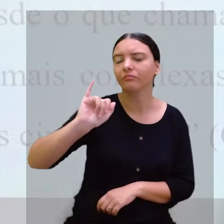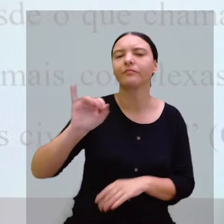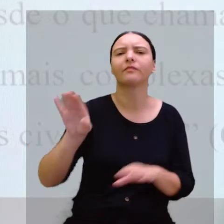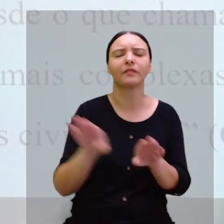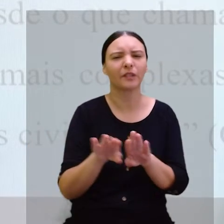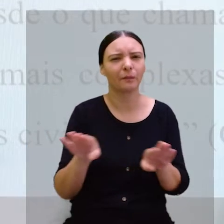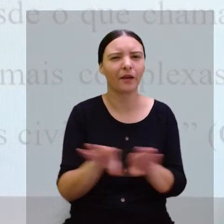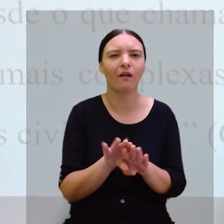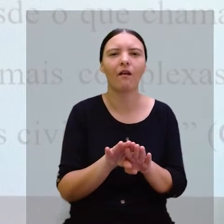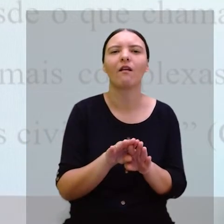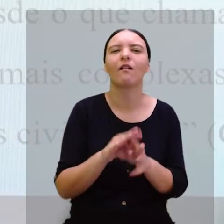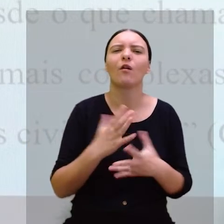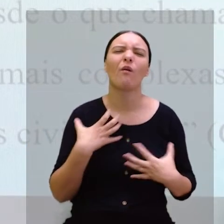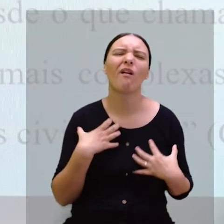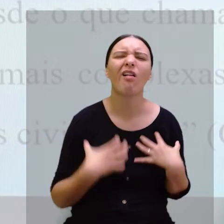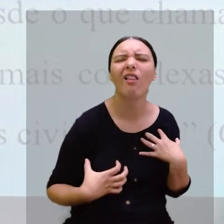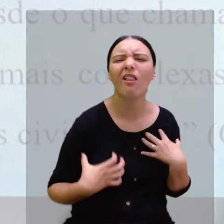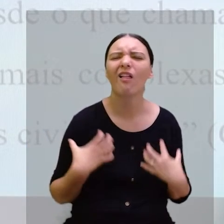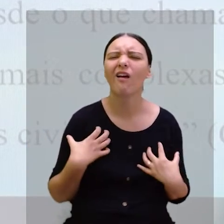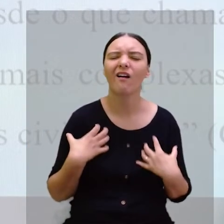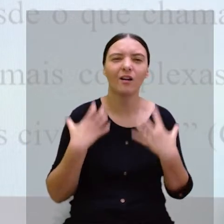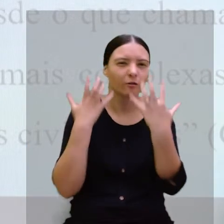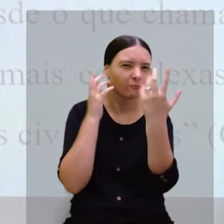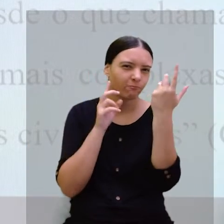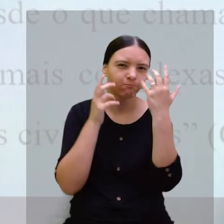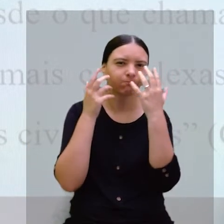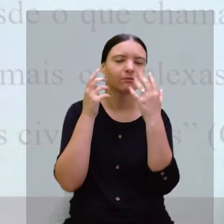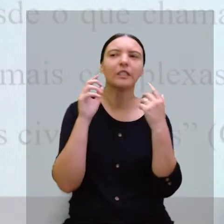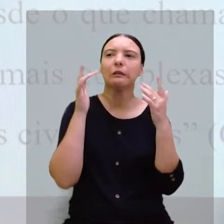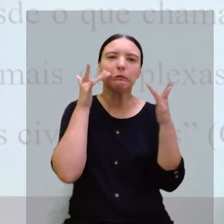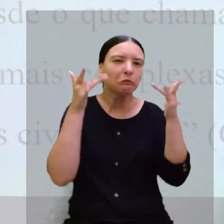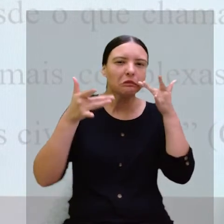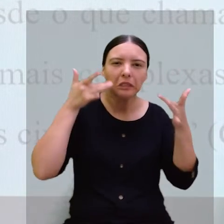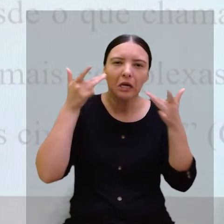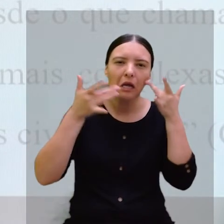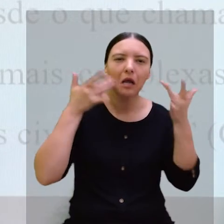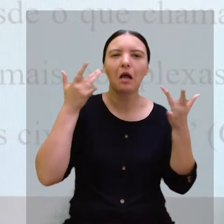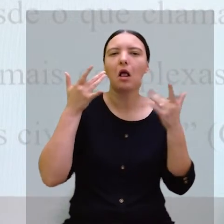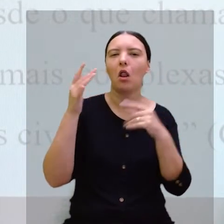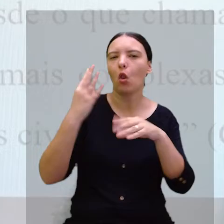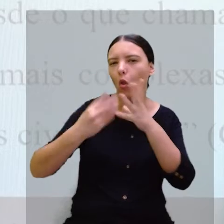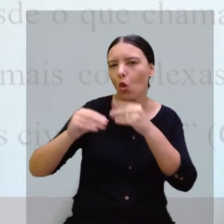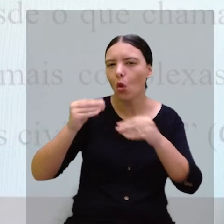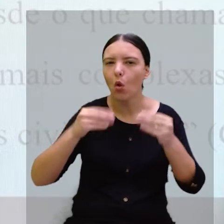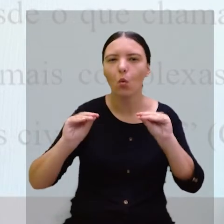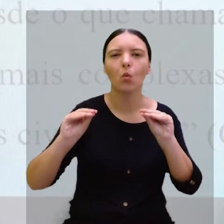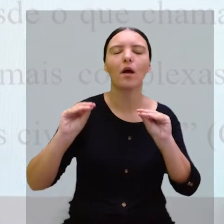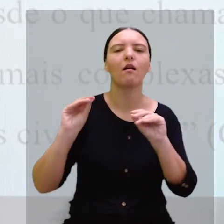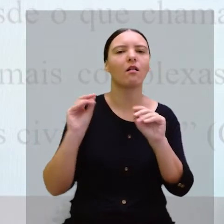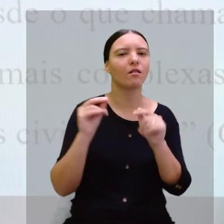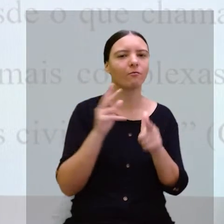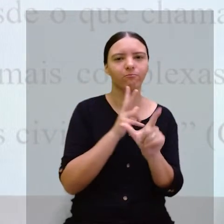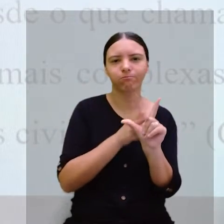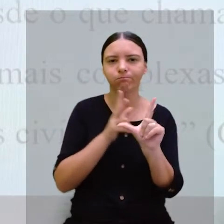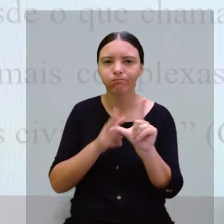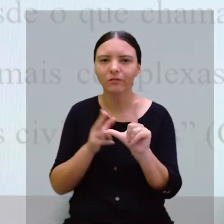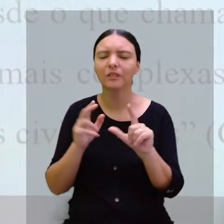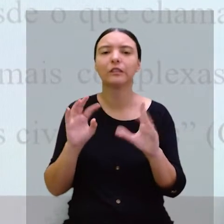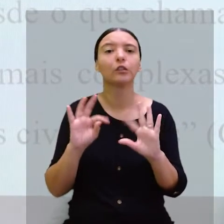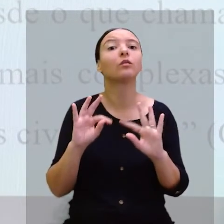dramático, aquilo que tem a ver com o teatro, com a série, com a novela, tudo isso tem uma dimensão dramática e é também